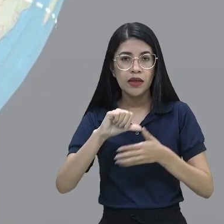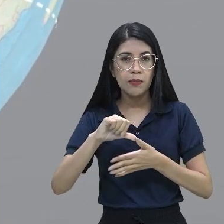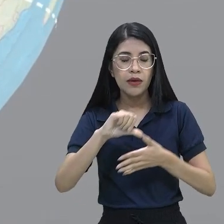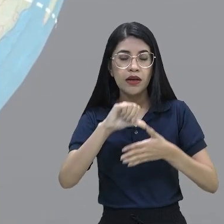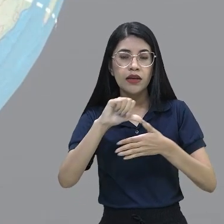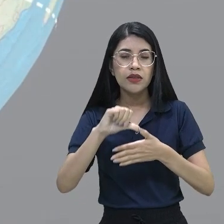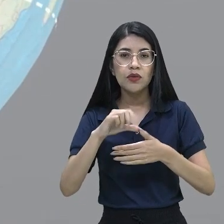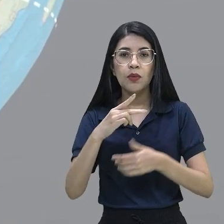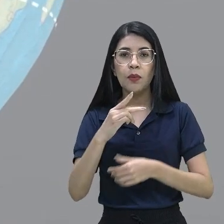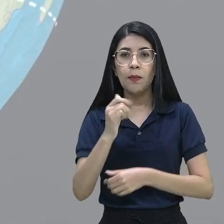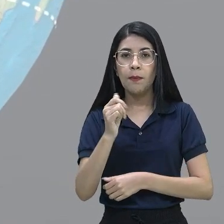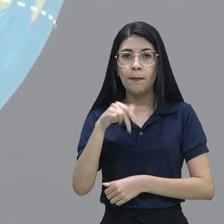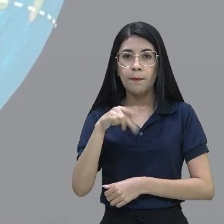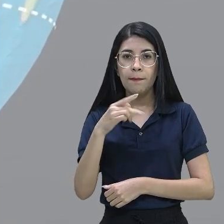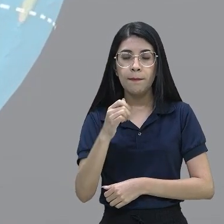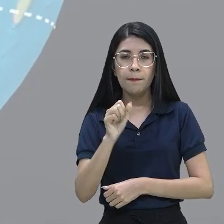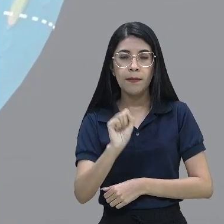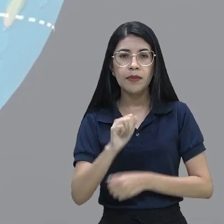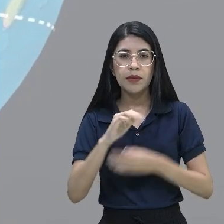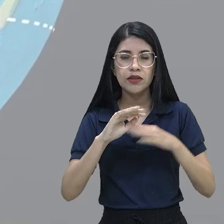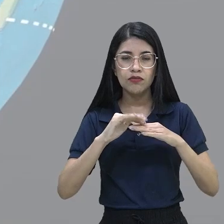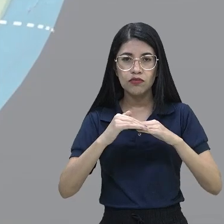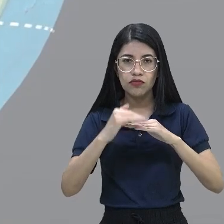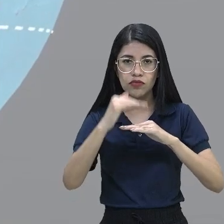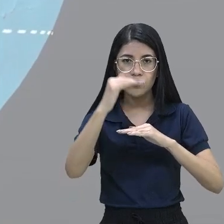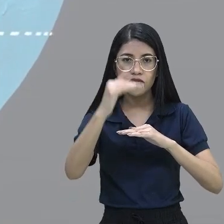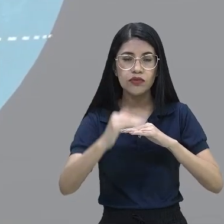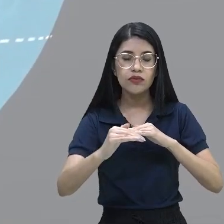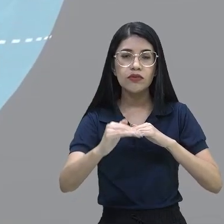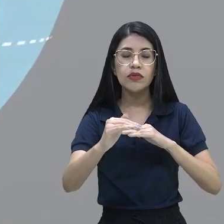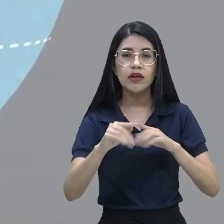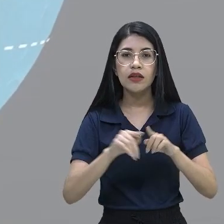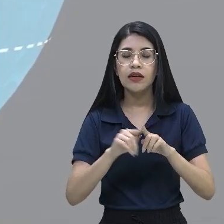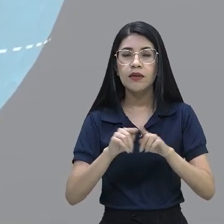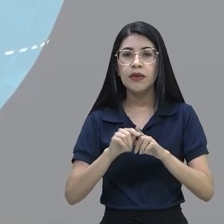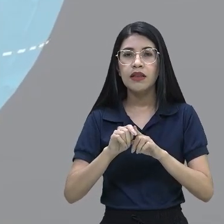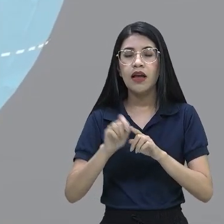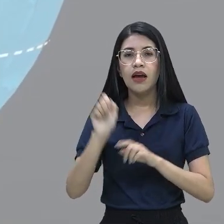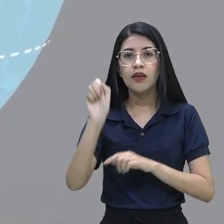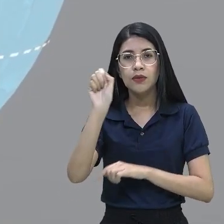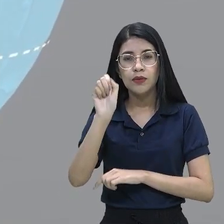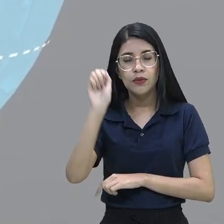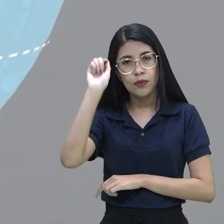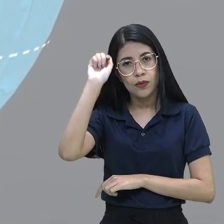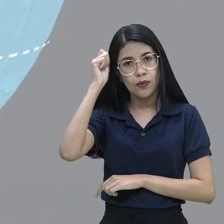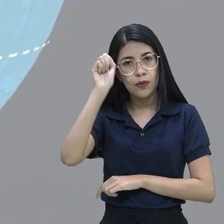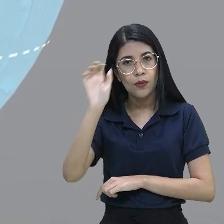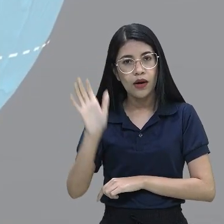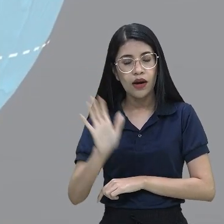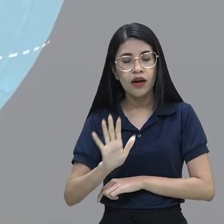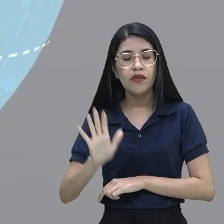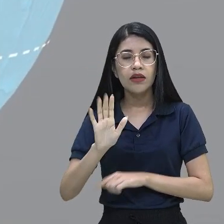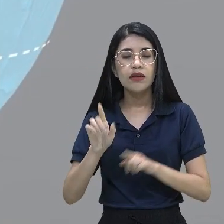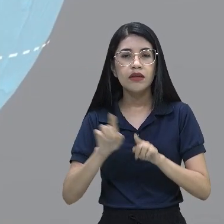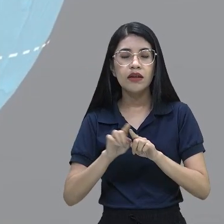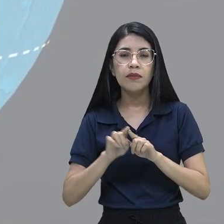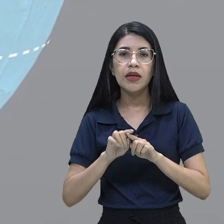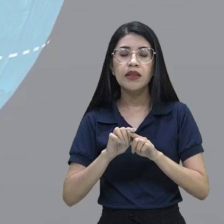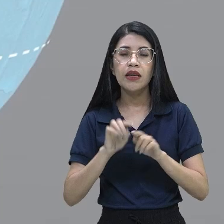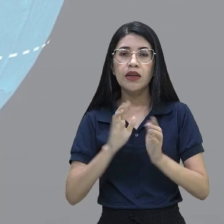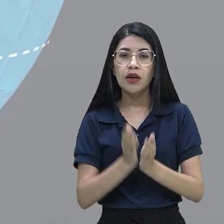dos Pampas. Vamos lá para o continente africano, olha, a bacia do Congo, né,